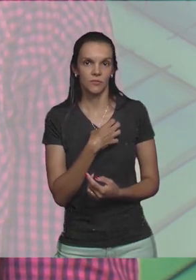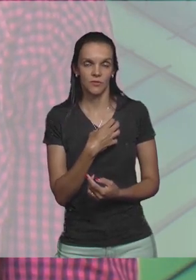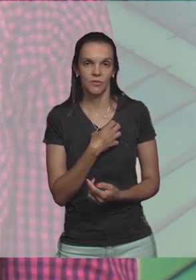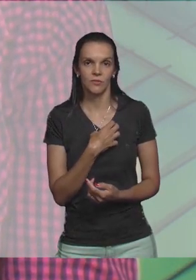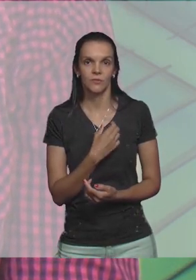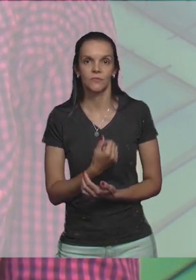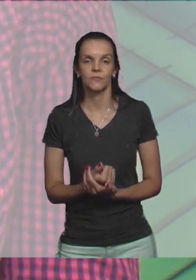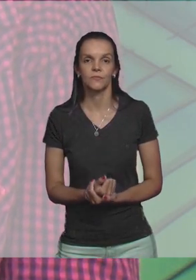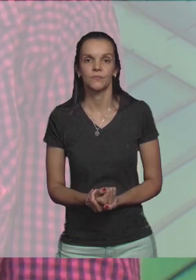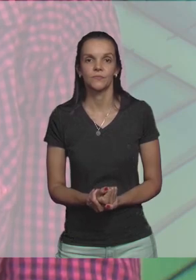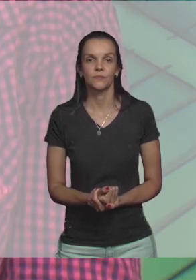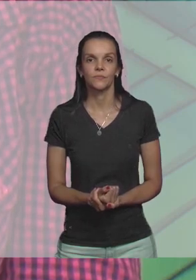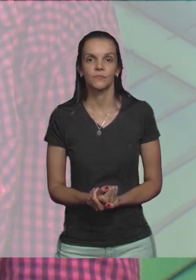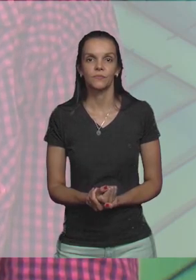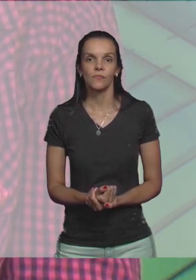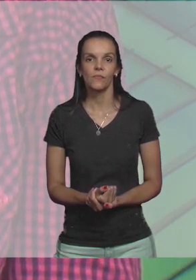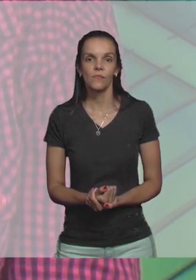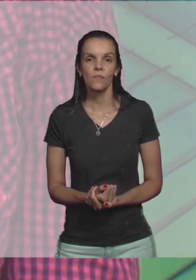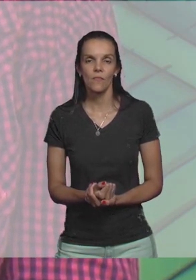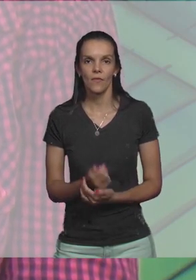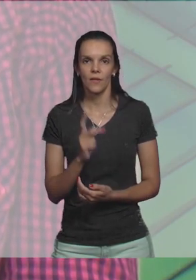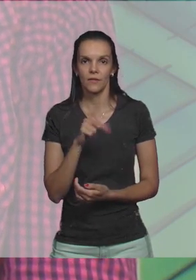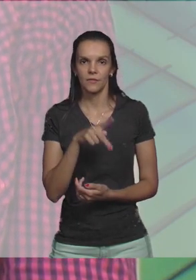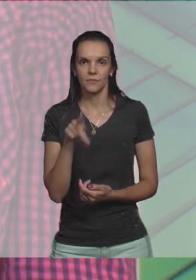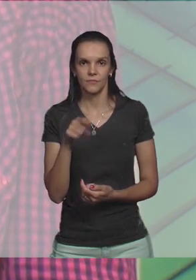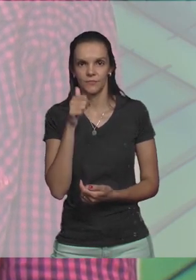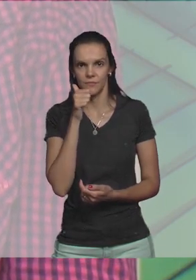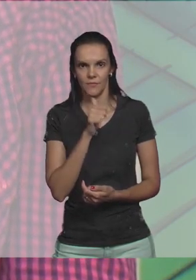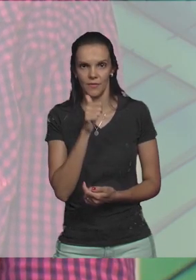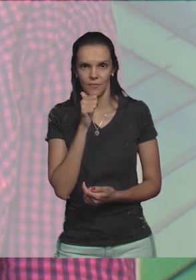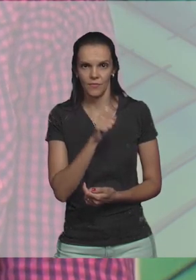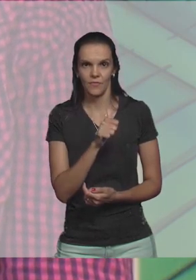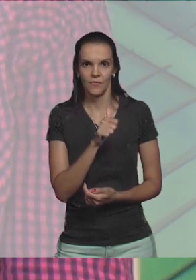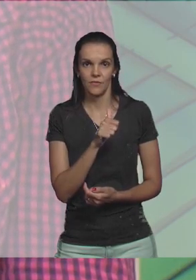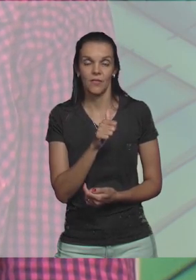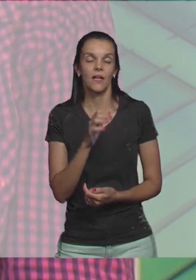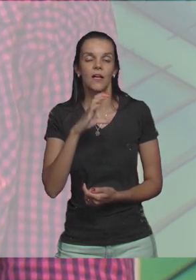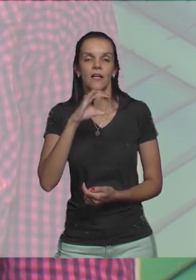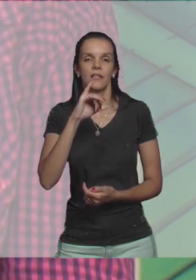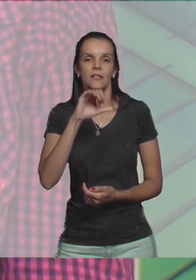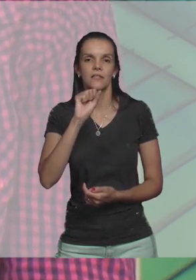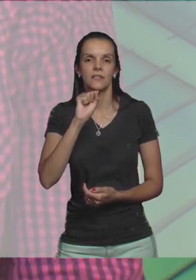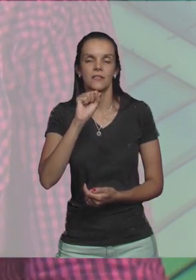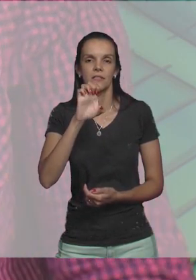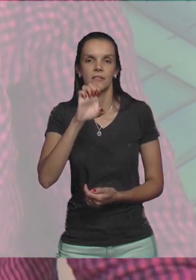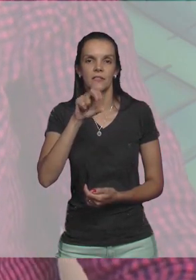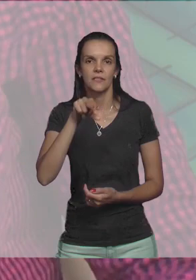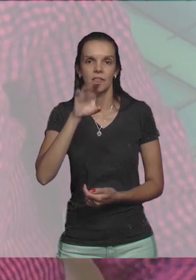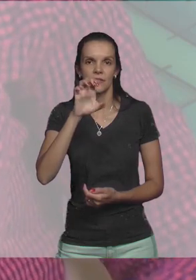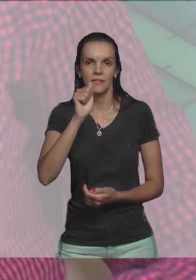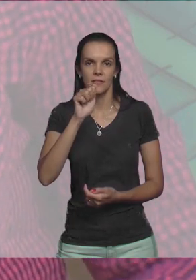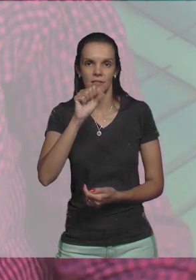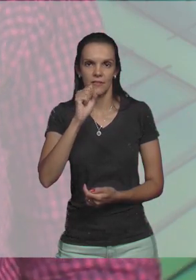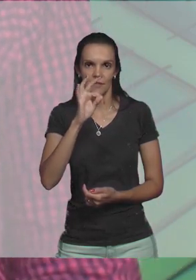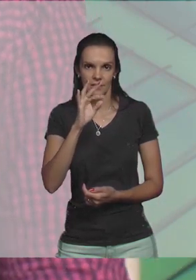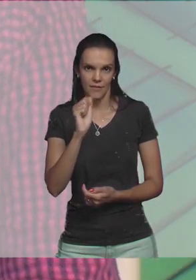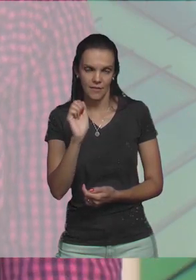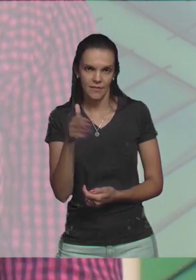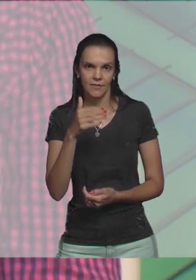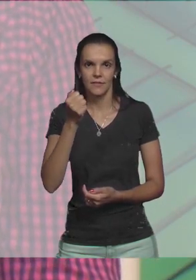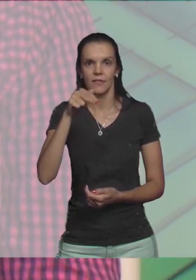forma. Né? A professora... desculpa, ela não é professora. A cineasta, Ana